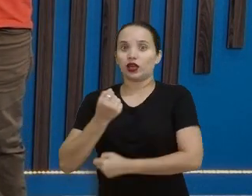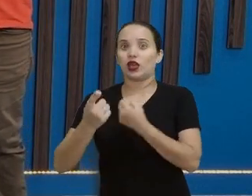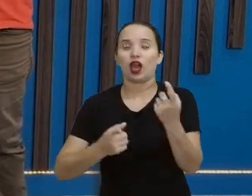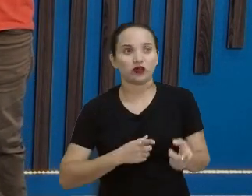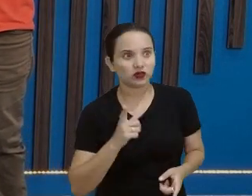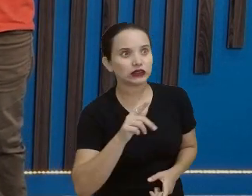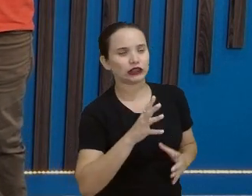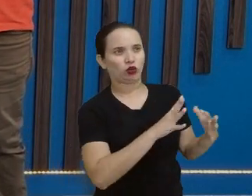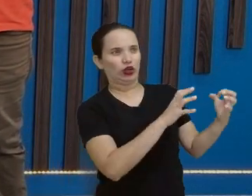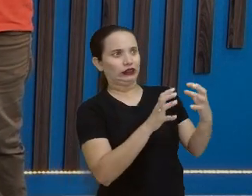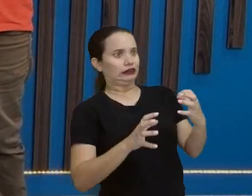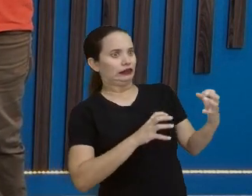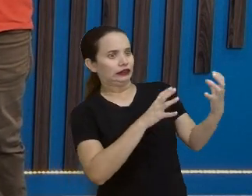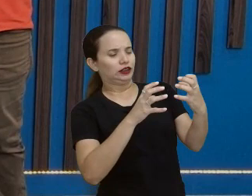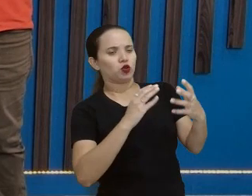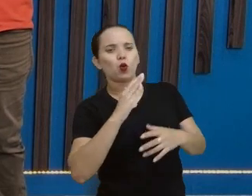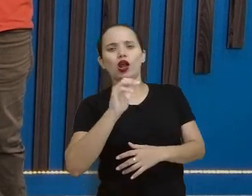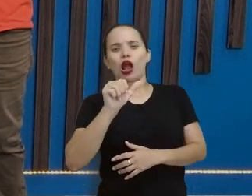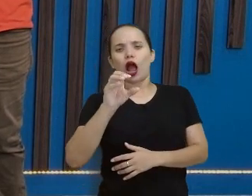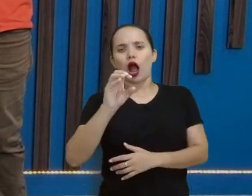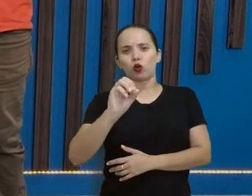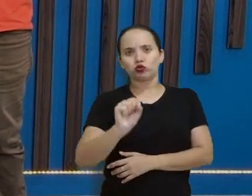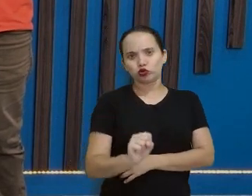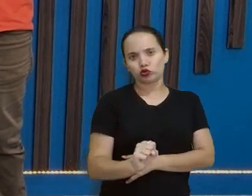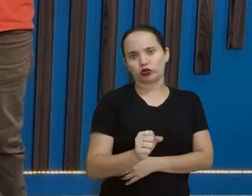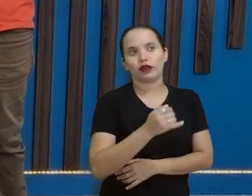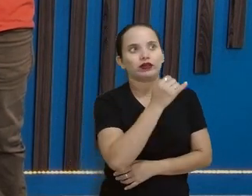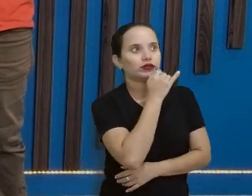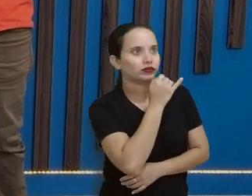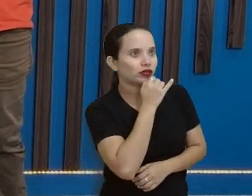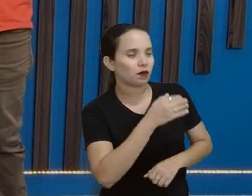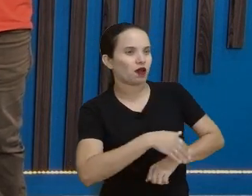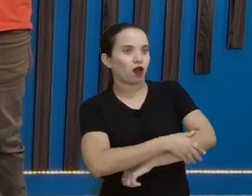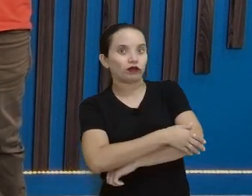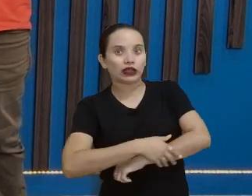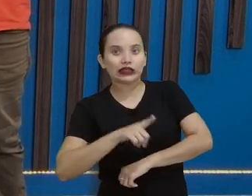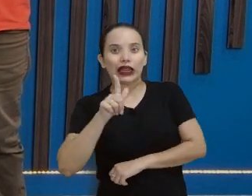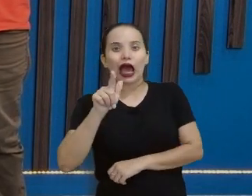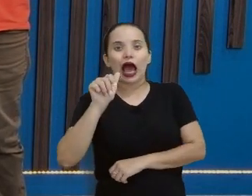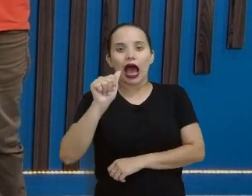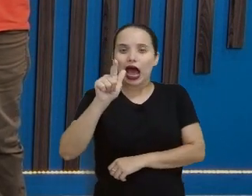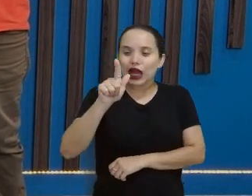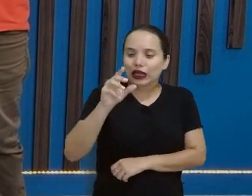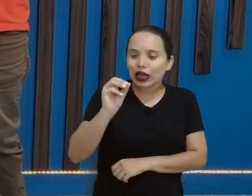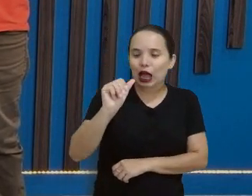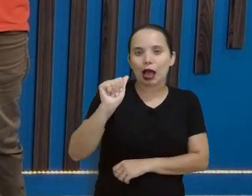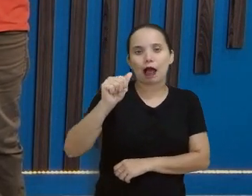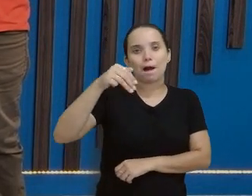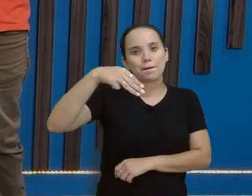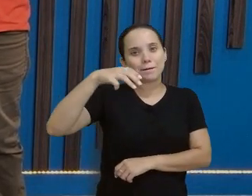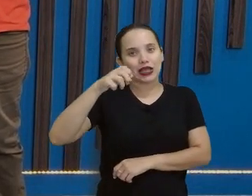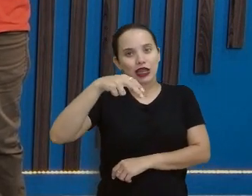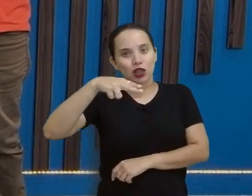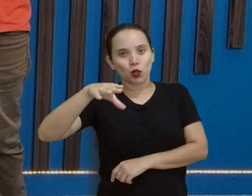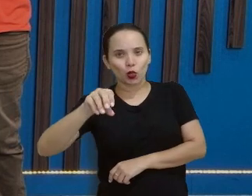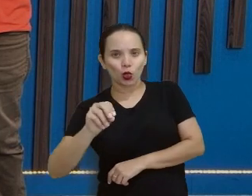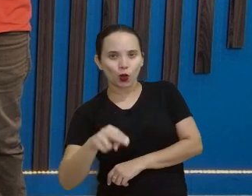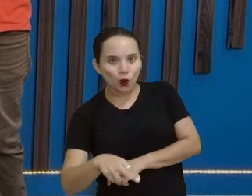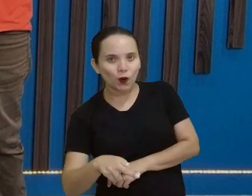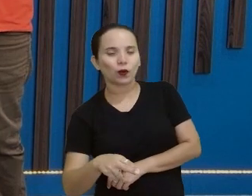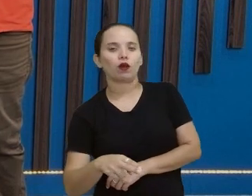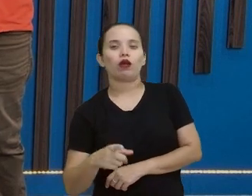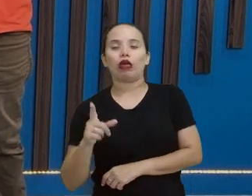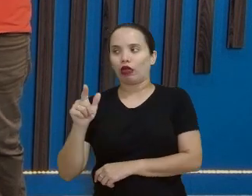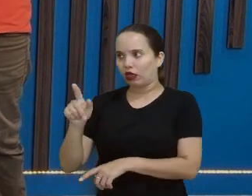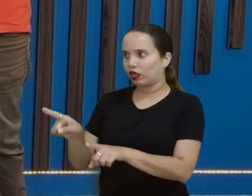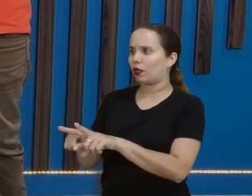Como a gente viu no vídeo, porque o caos tá lá, um Agamenon Magalhães, Opa. engarrafada. Umas ruazinhas pequenininhas assim também, ó. No bairro que eu Isso. moro também tem